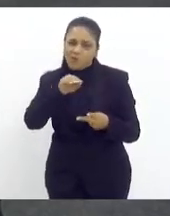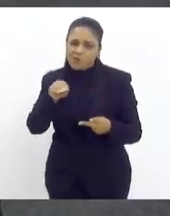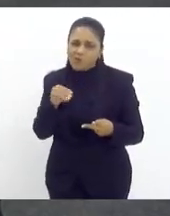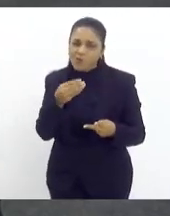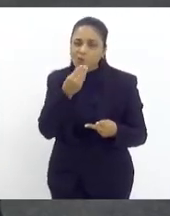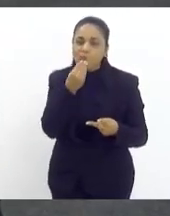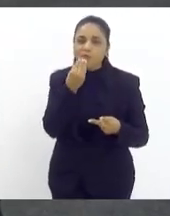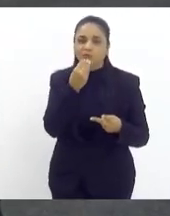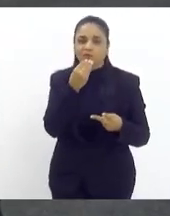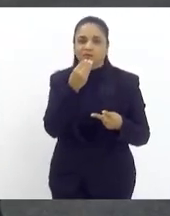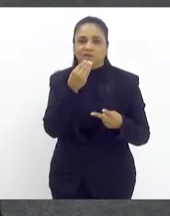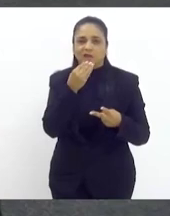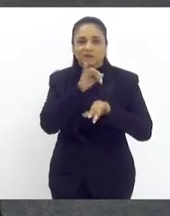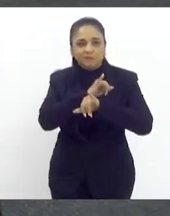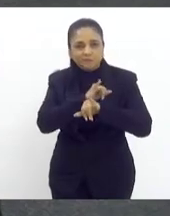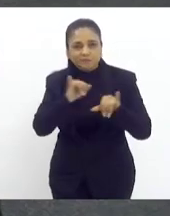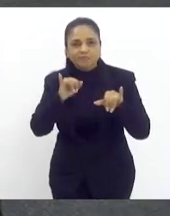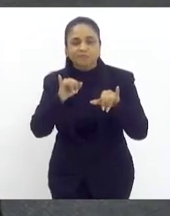também